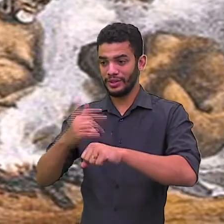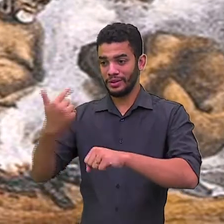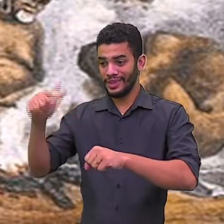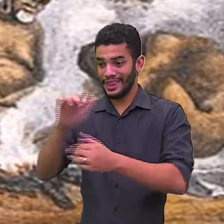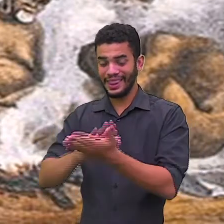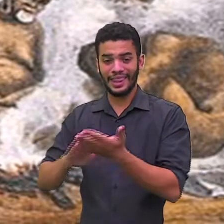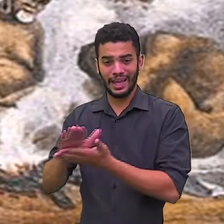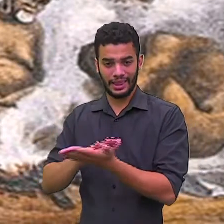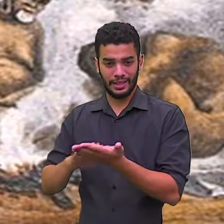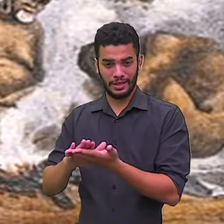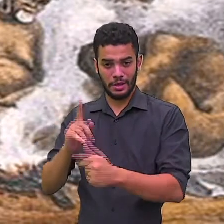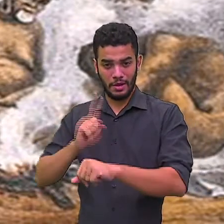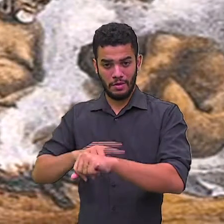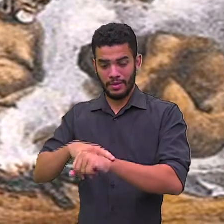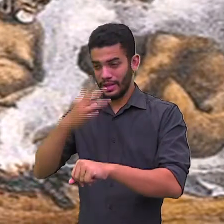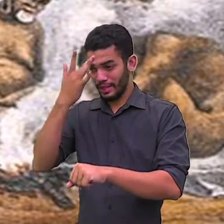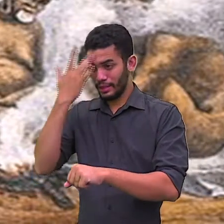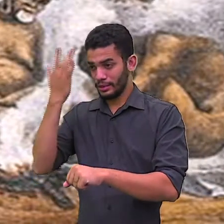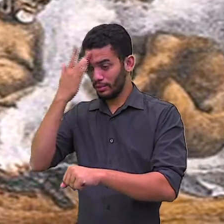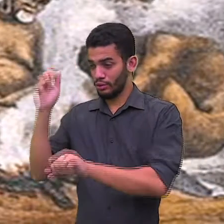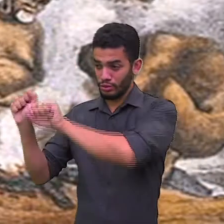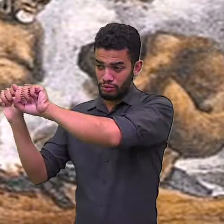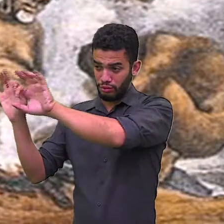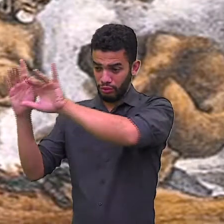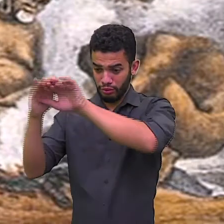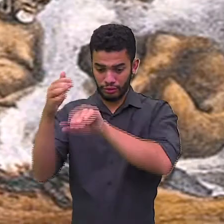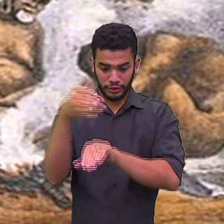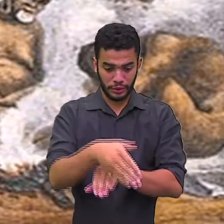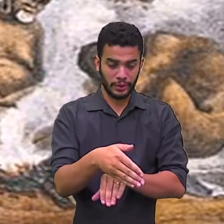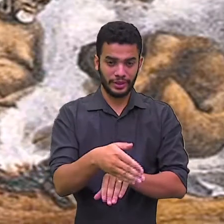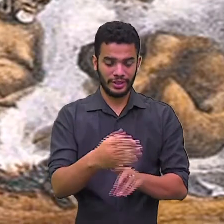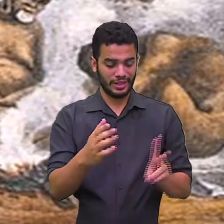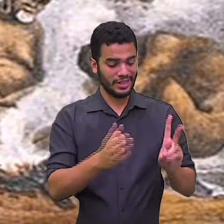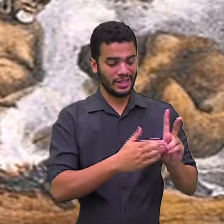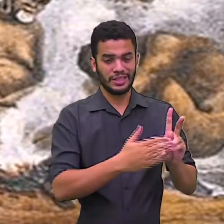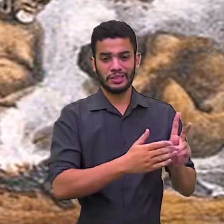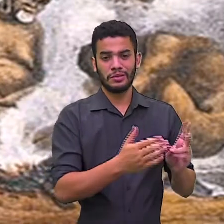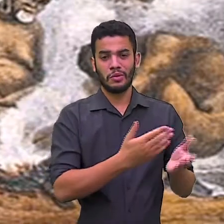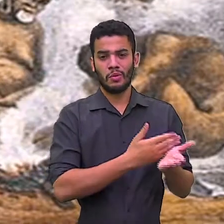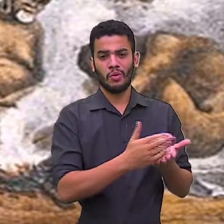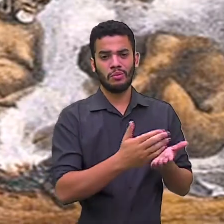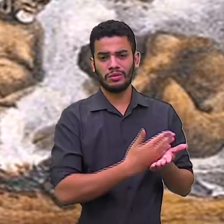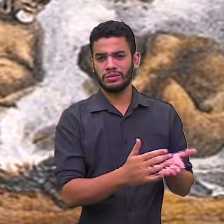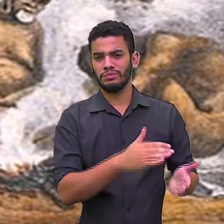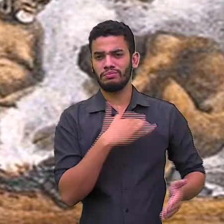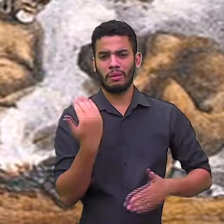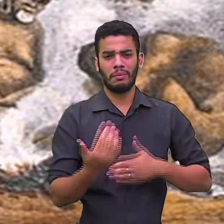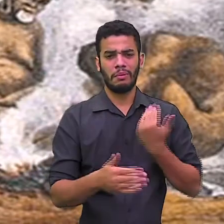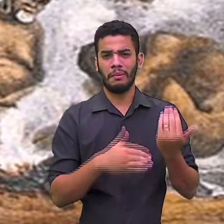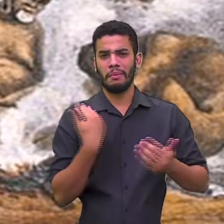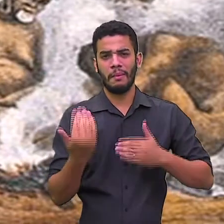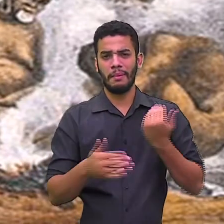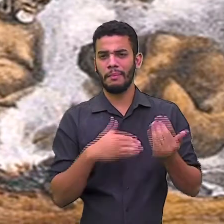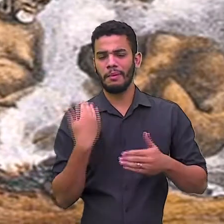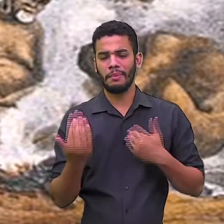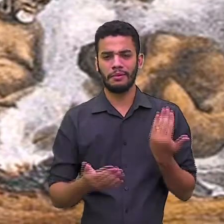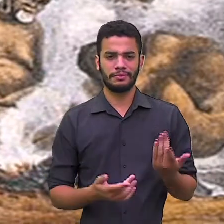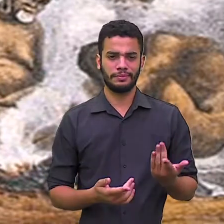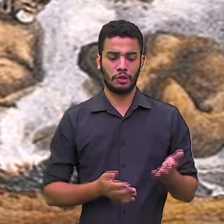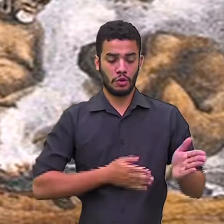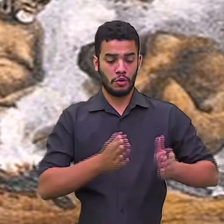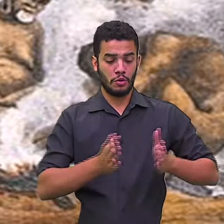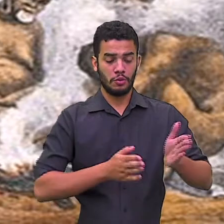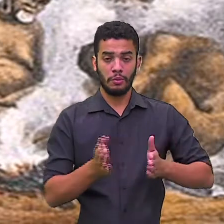defesa biológica foi algo marcante na história da colonização da América. Ao longo